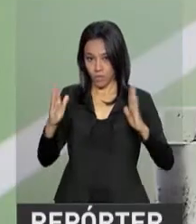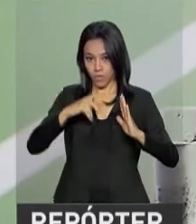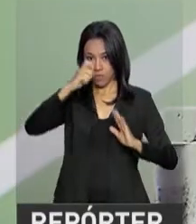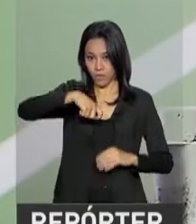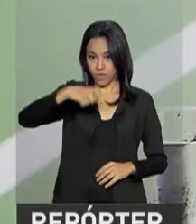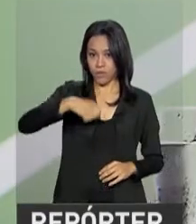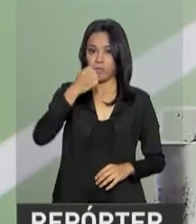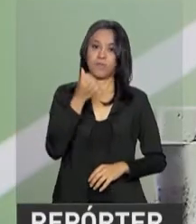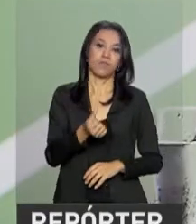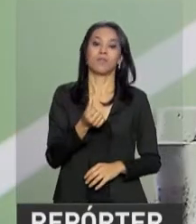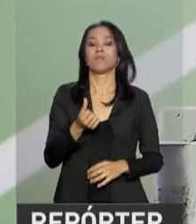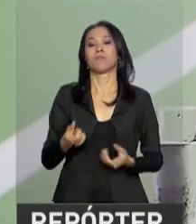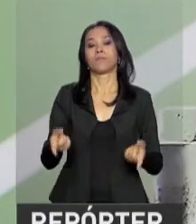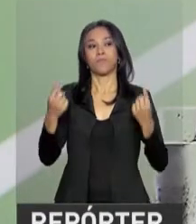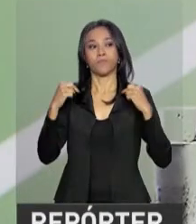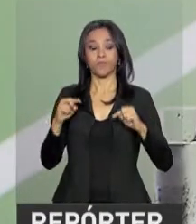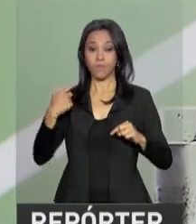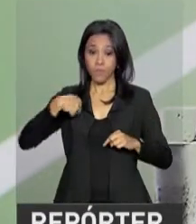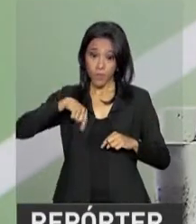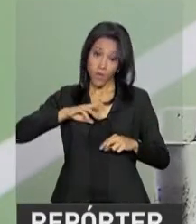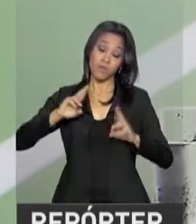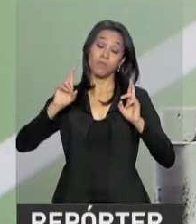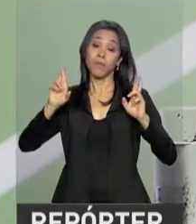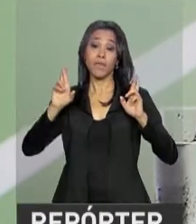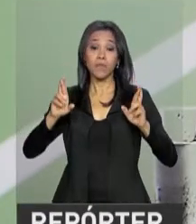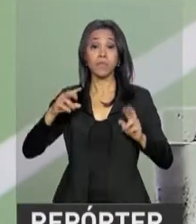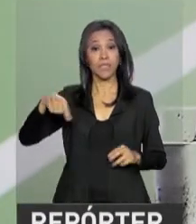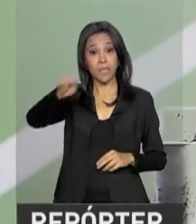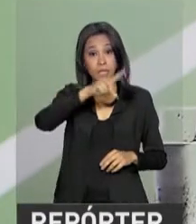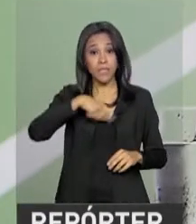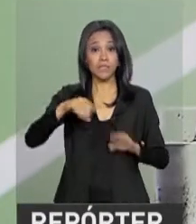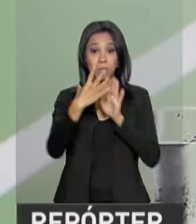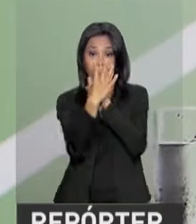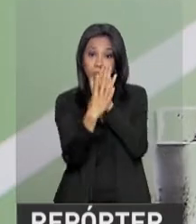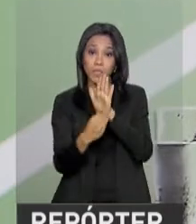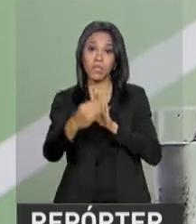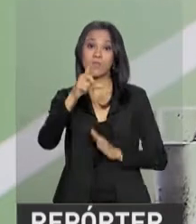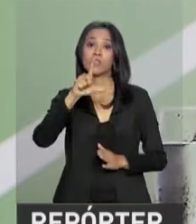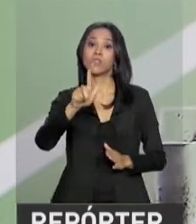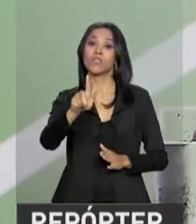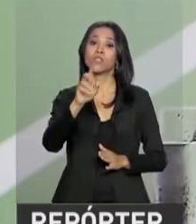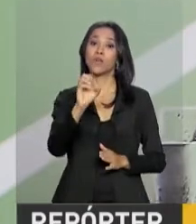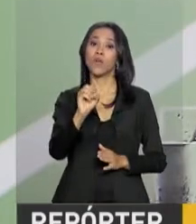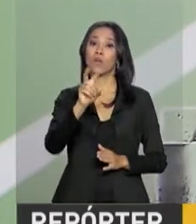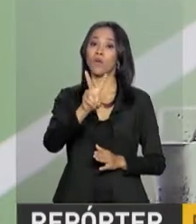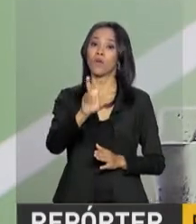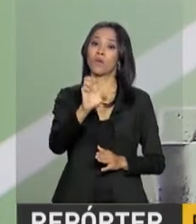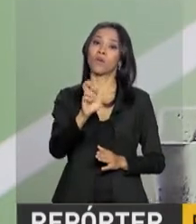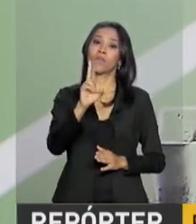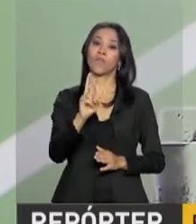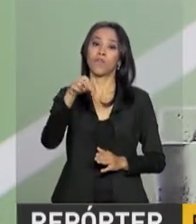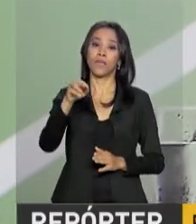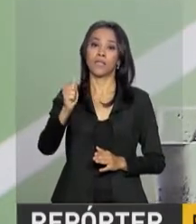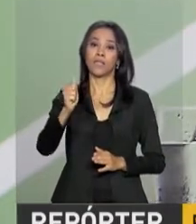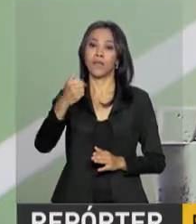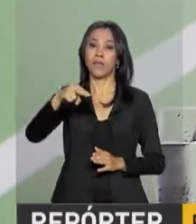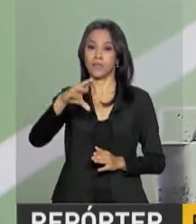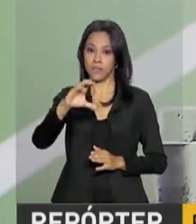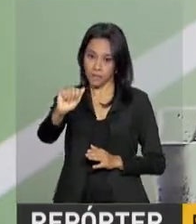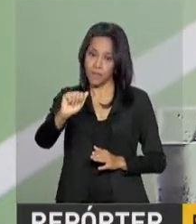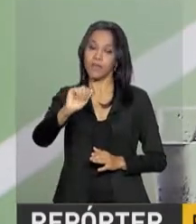esperamos que essa maior governança que pra nós é maior melhores resultados para a sociedade